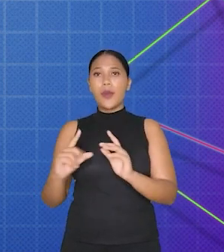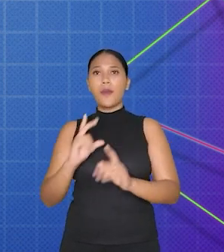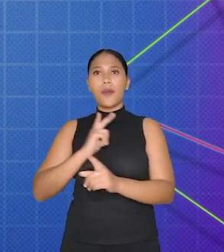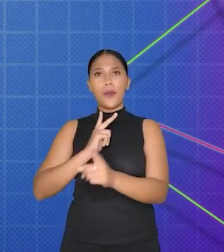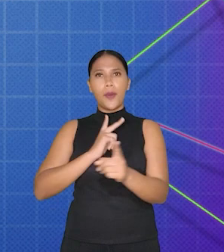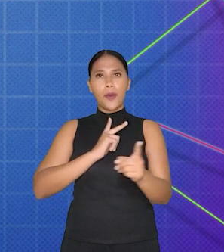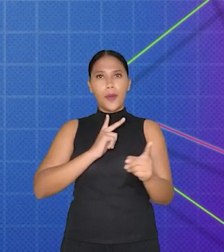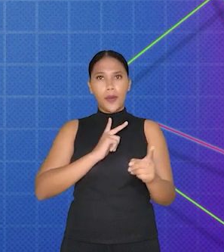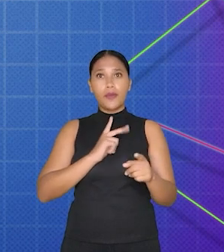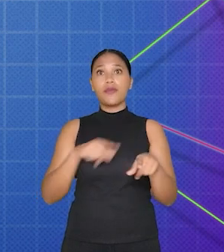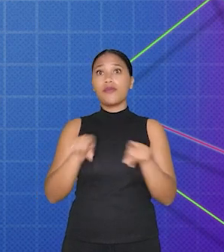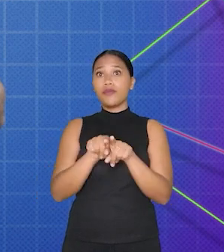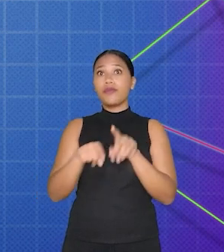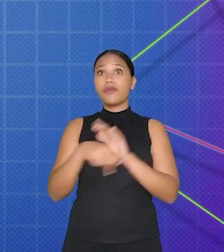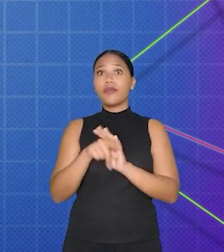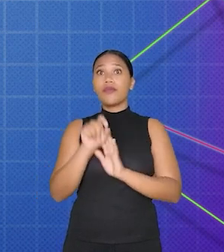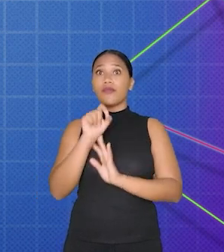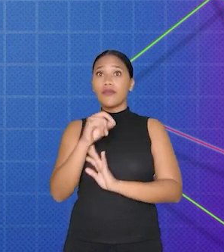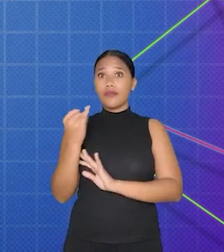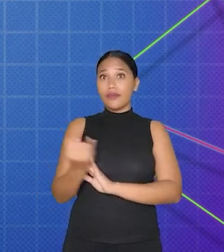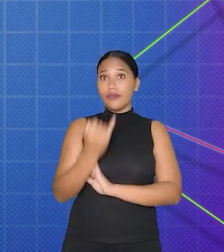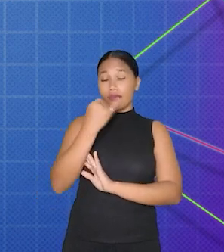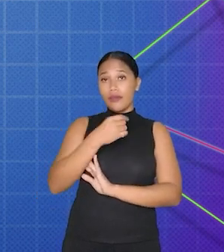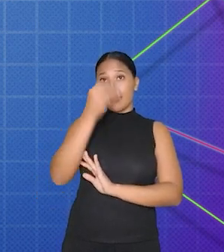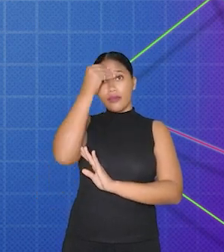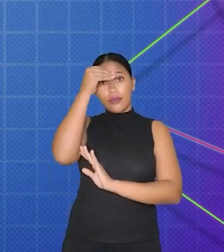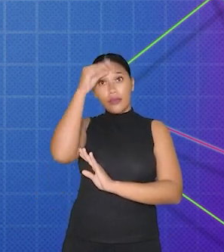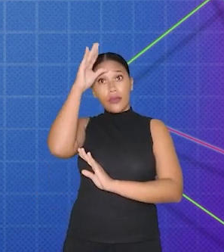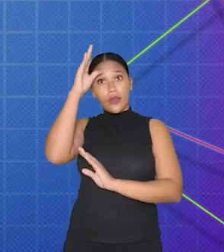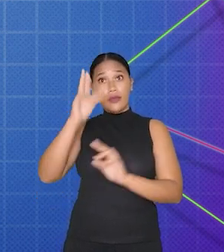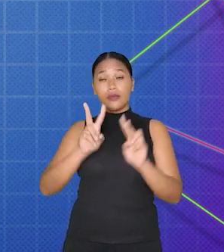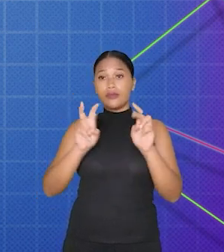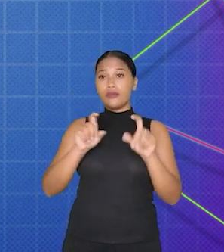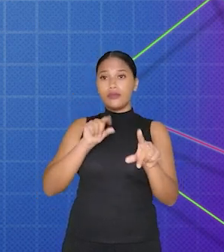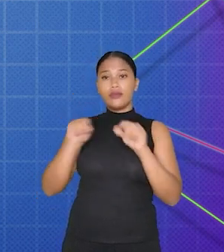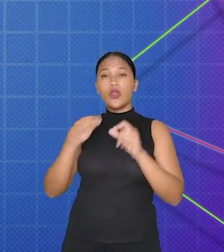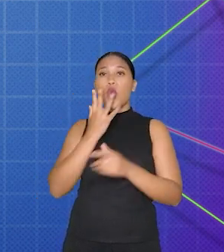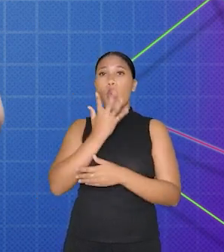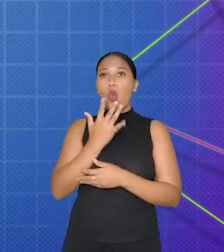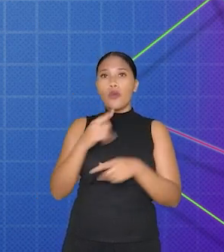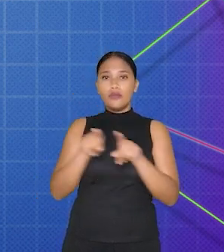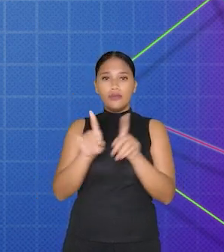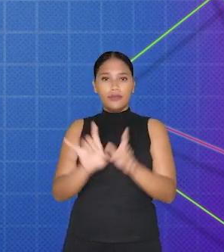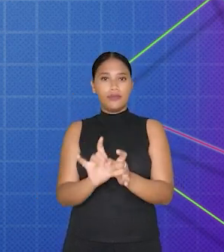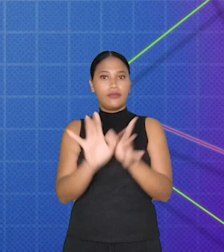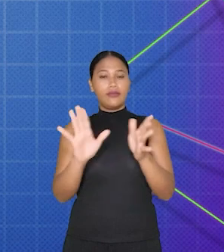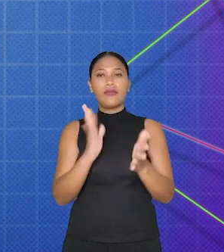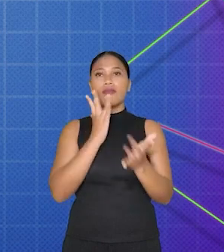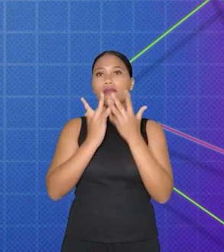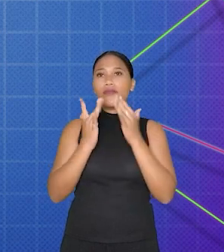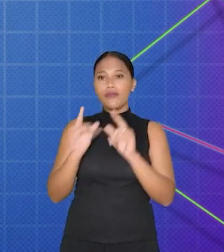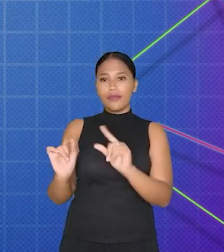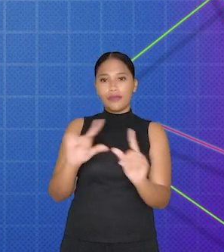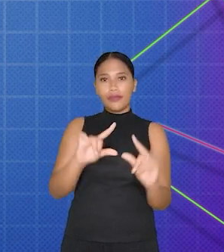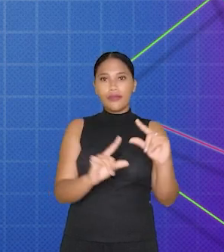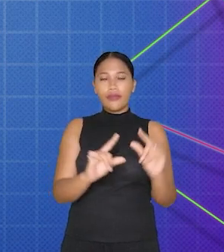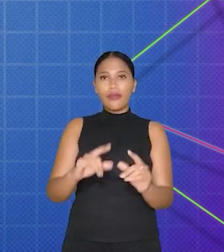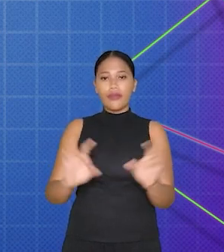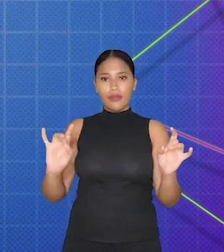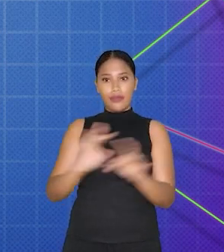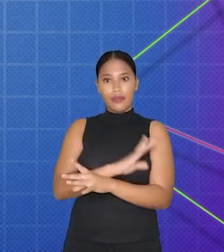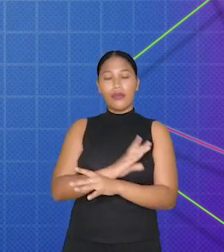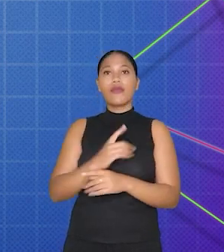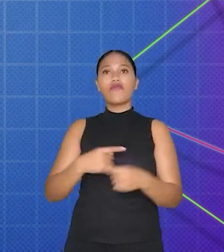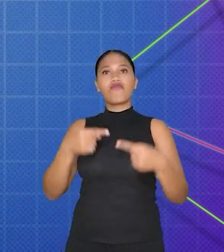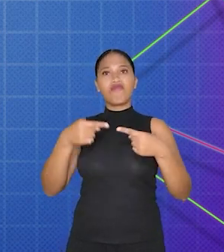pixels individualmente. Além disso, é importante ter conhecimento sobre a escolha de cores e a disposição dos pixels na imagem, para